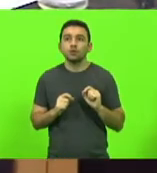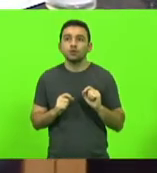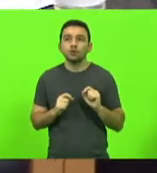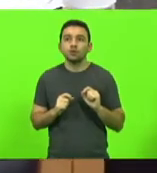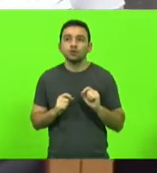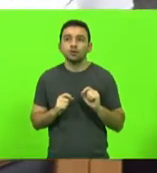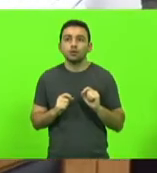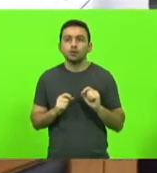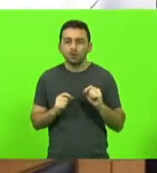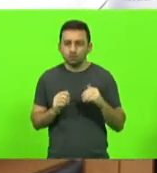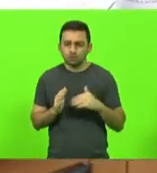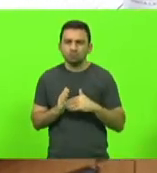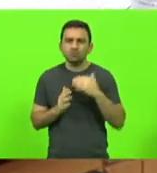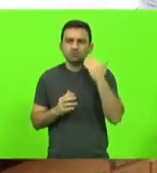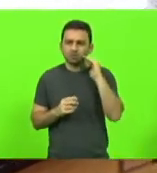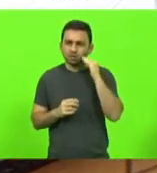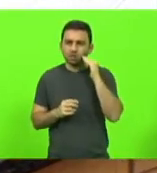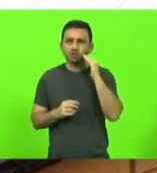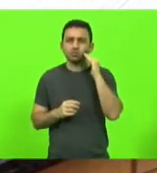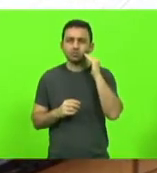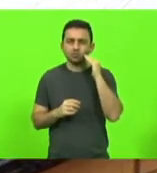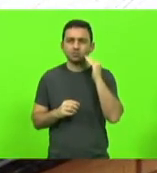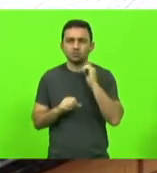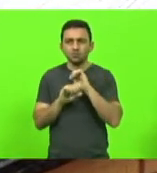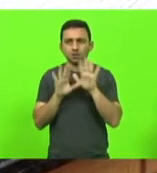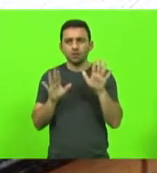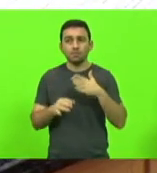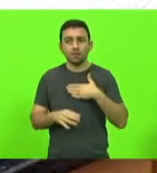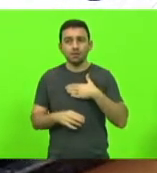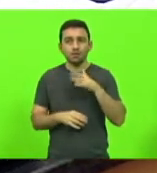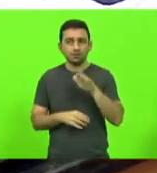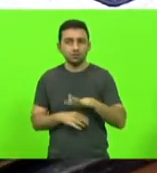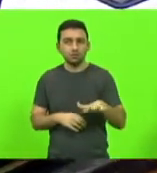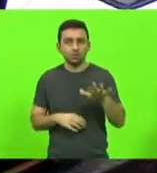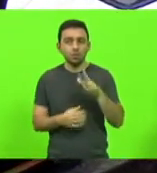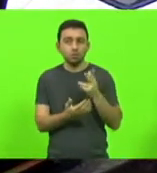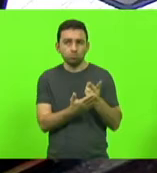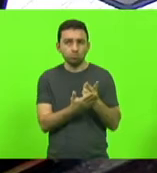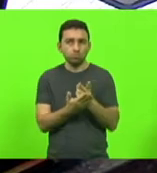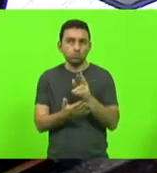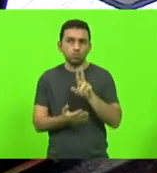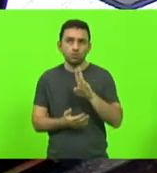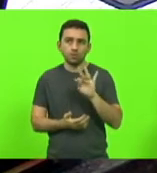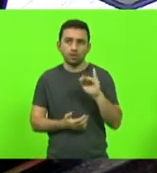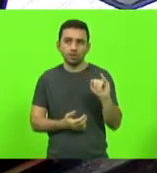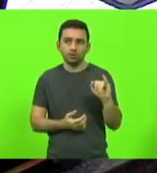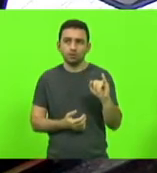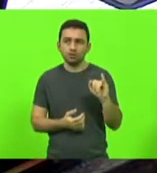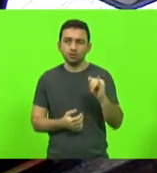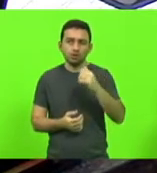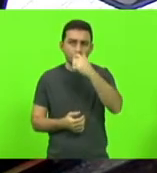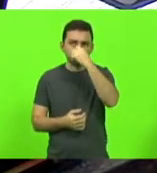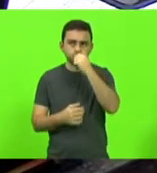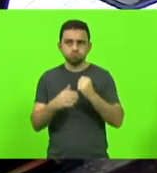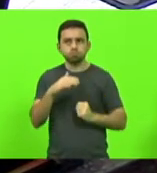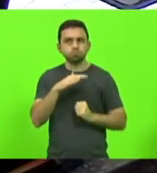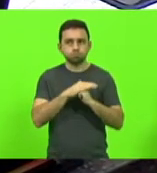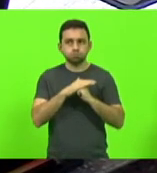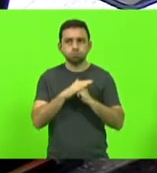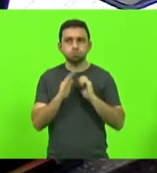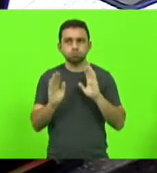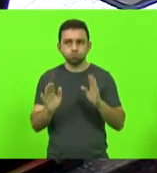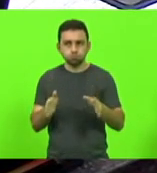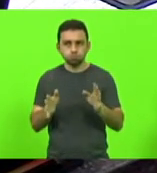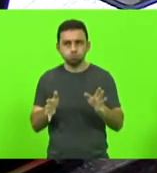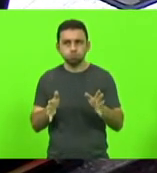até entendo, na minha região, infelizmente, as UTIs estão todas tomadas novamente. O bicho está